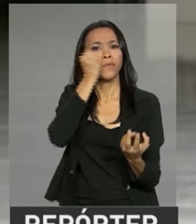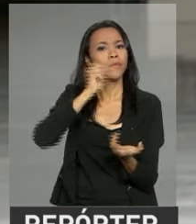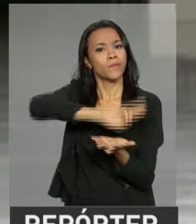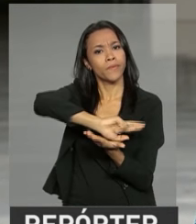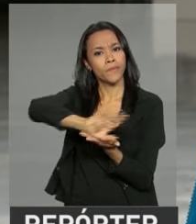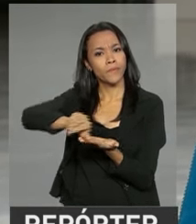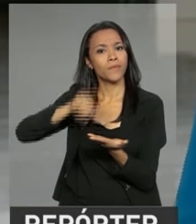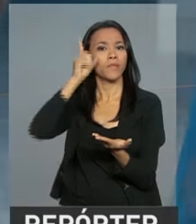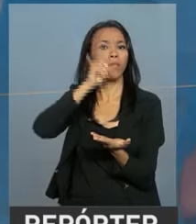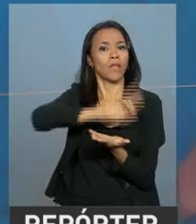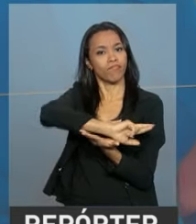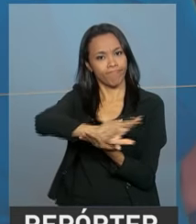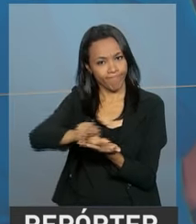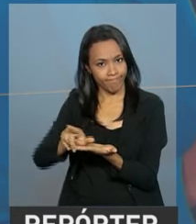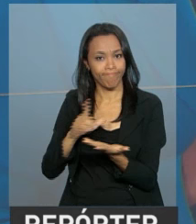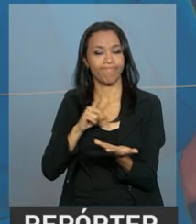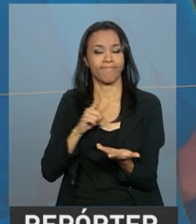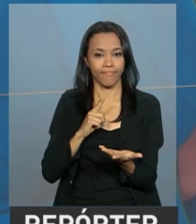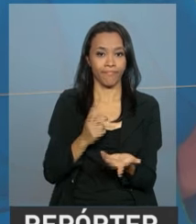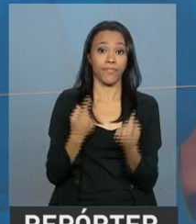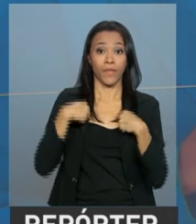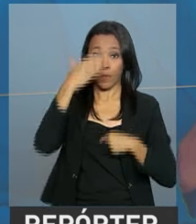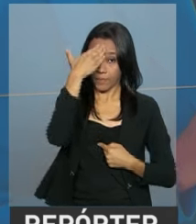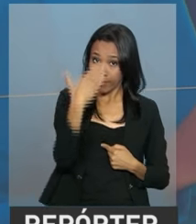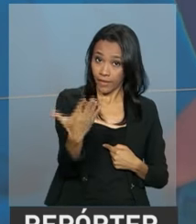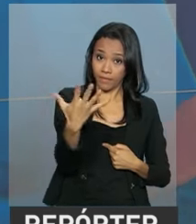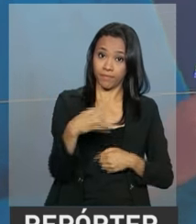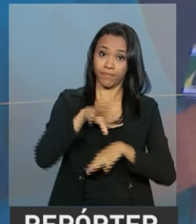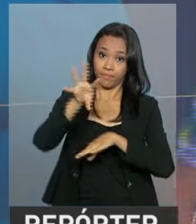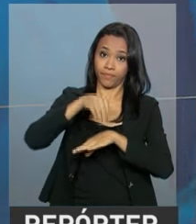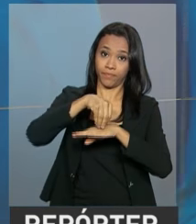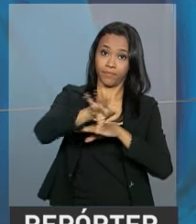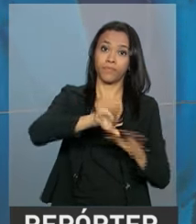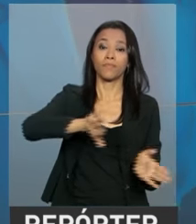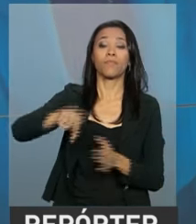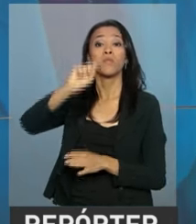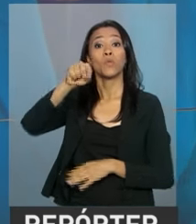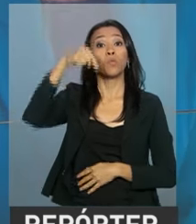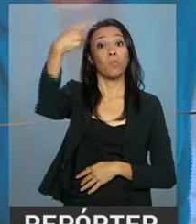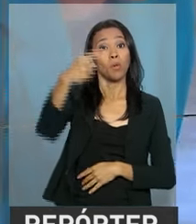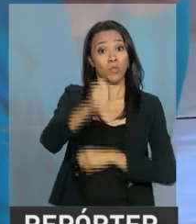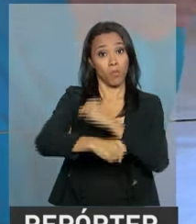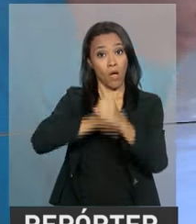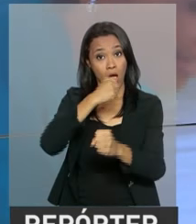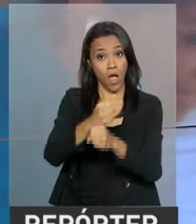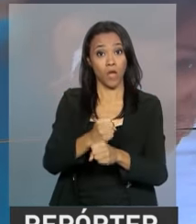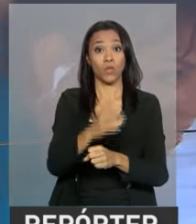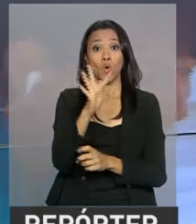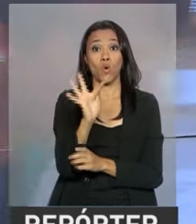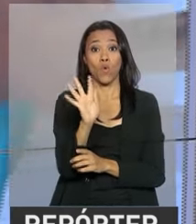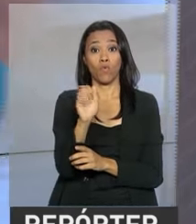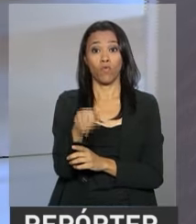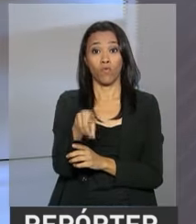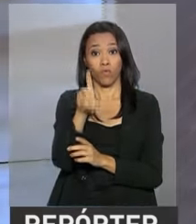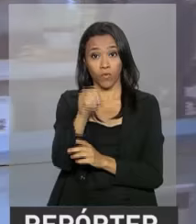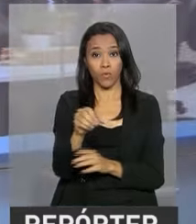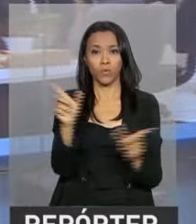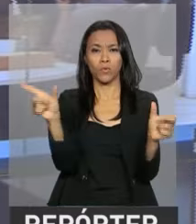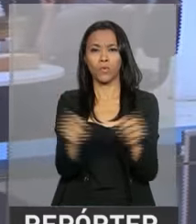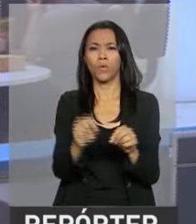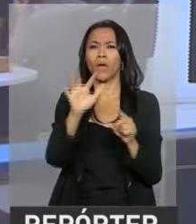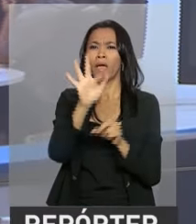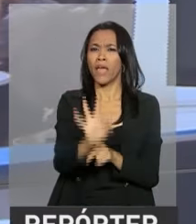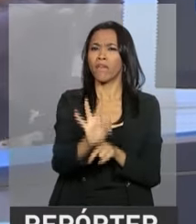deputados Leandro obrigado Mara pelas informações no ano que vem o fundo constitucional de financiamento do centro oeste u